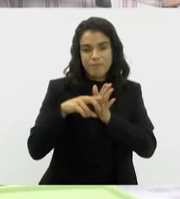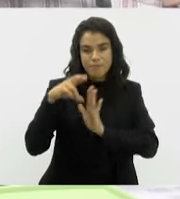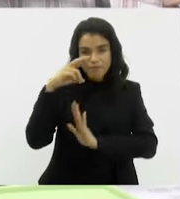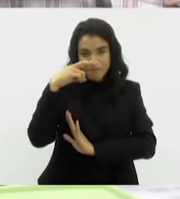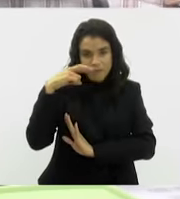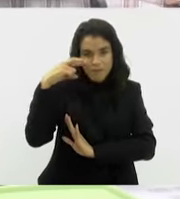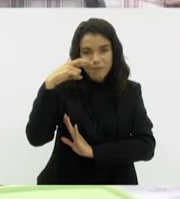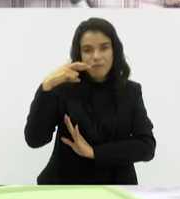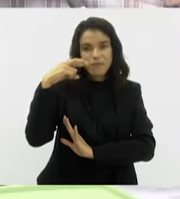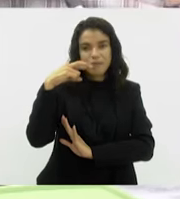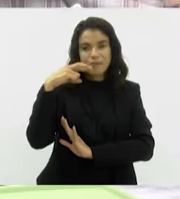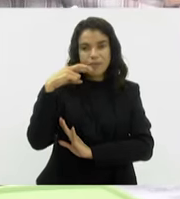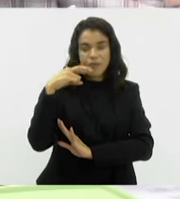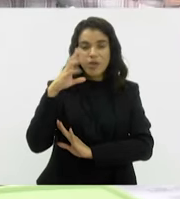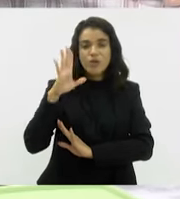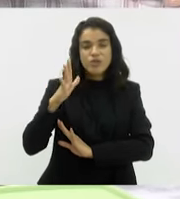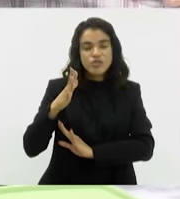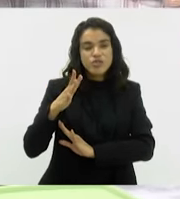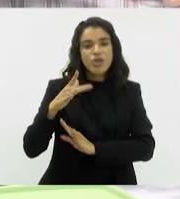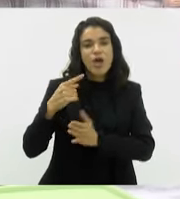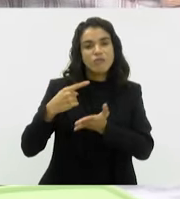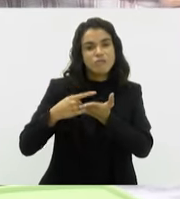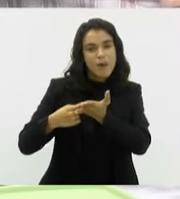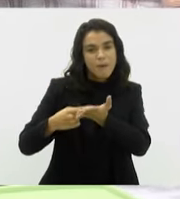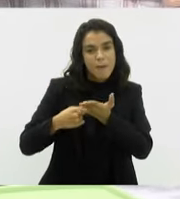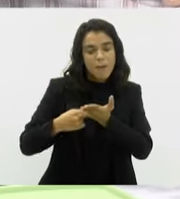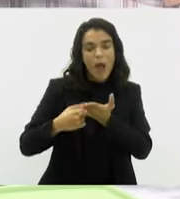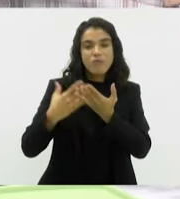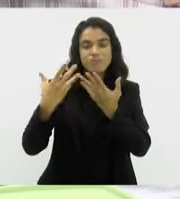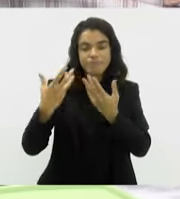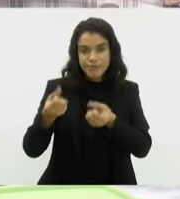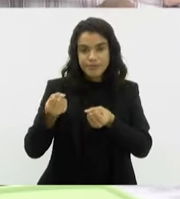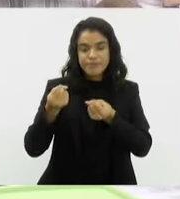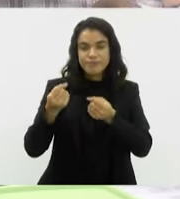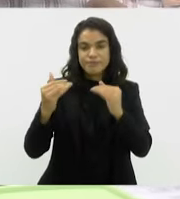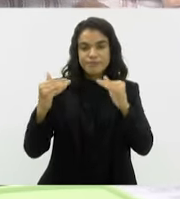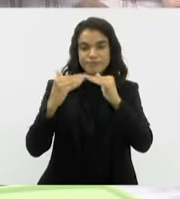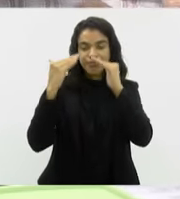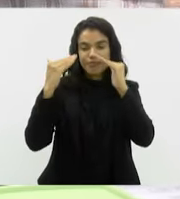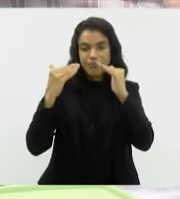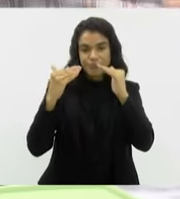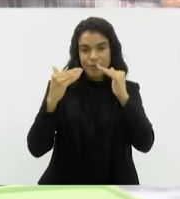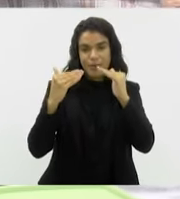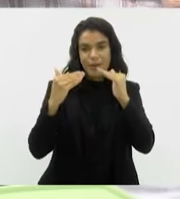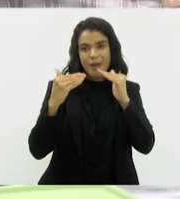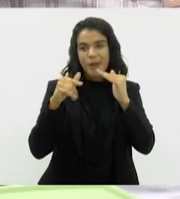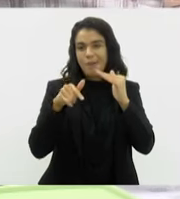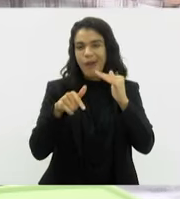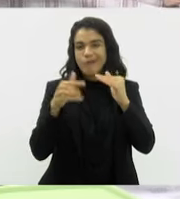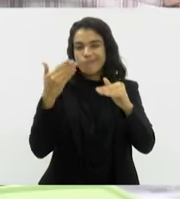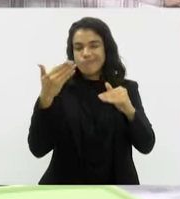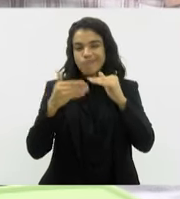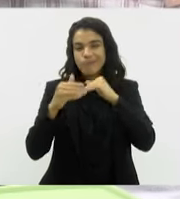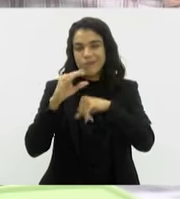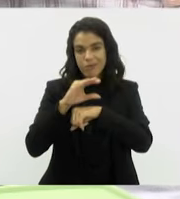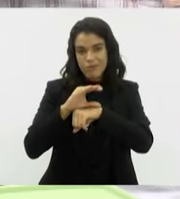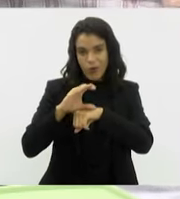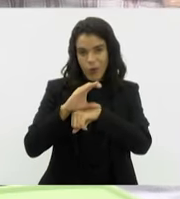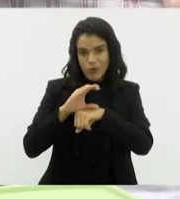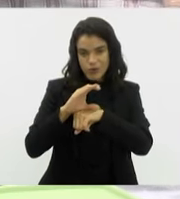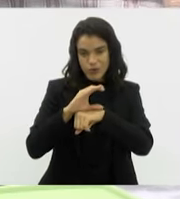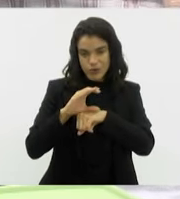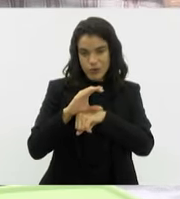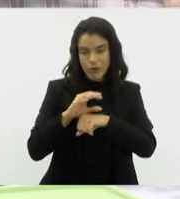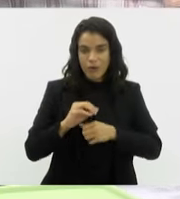aquele que chegaram a um acordo, depois de chegar ao acordo, se viu que era um pouco ligeiramente inconstitucional. Mas